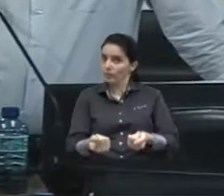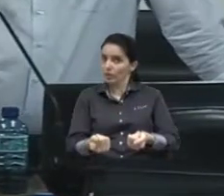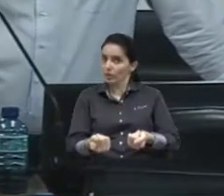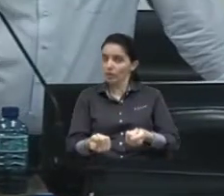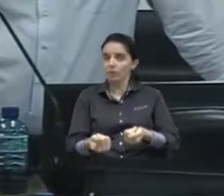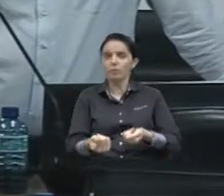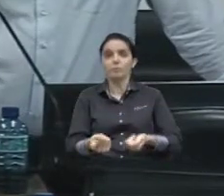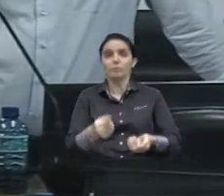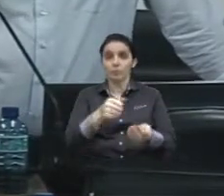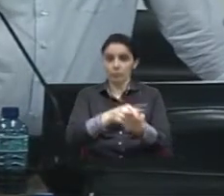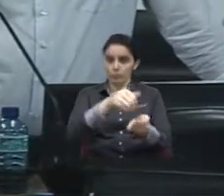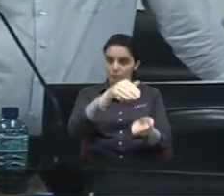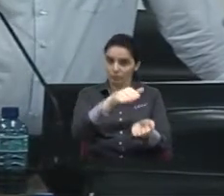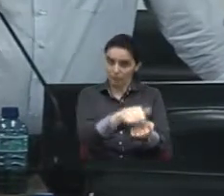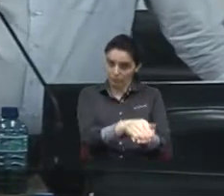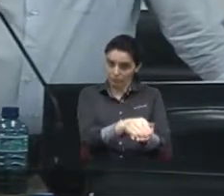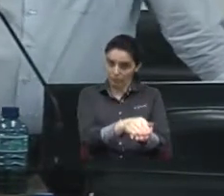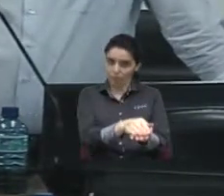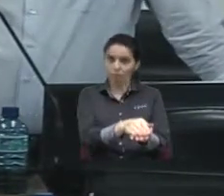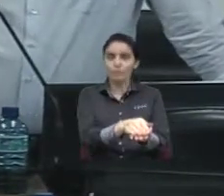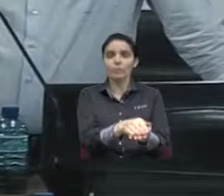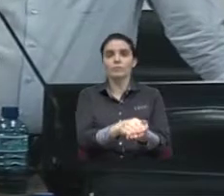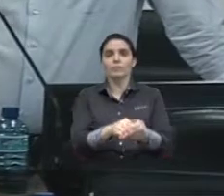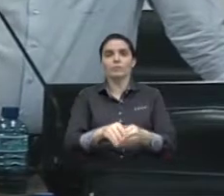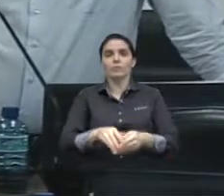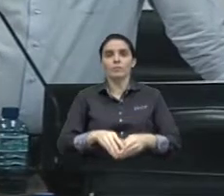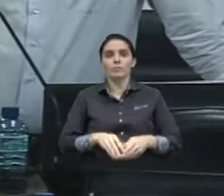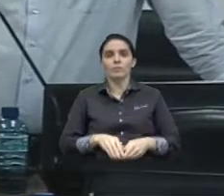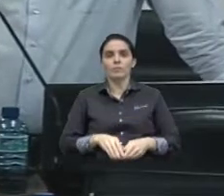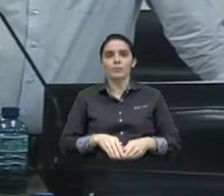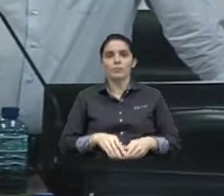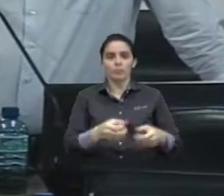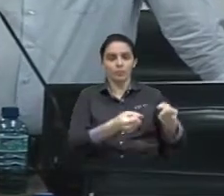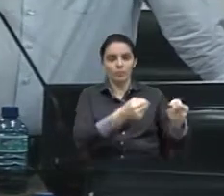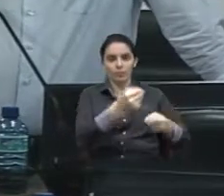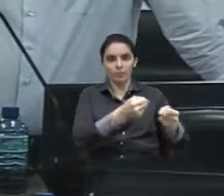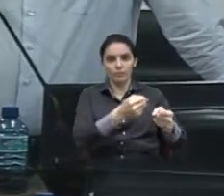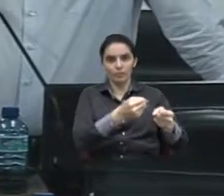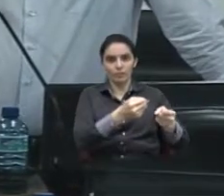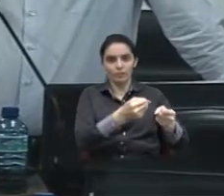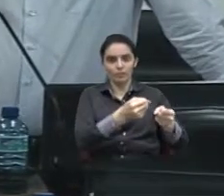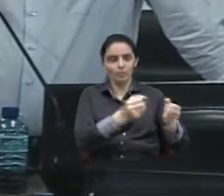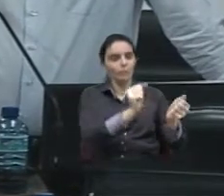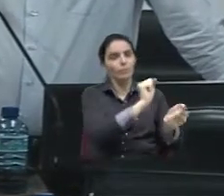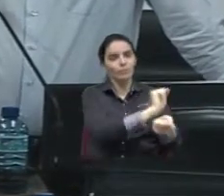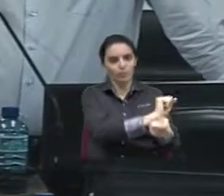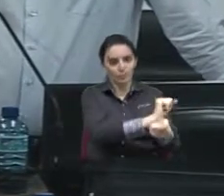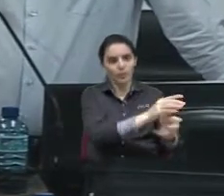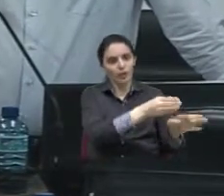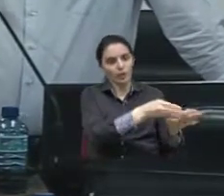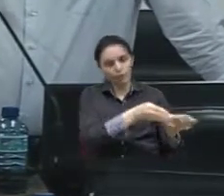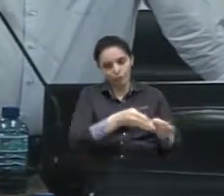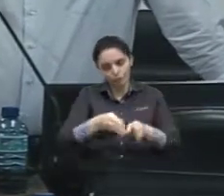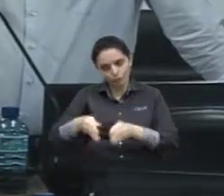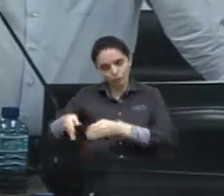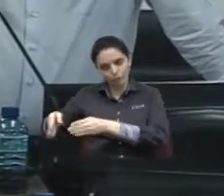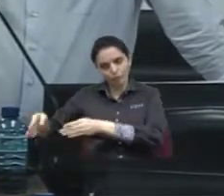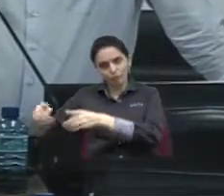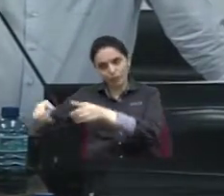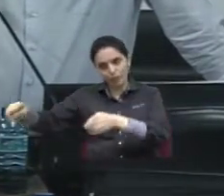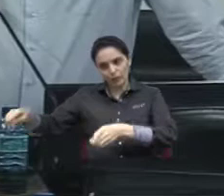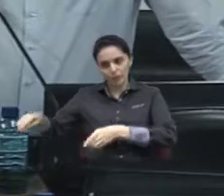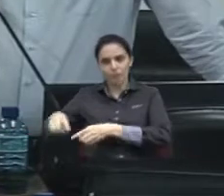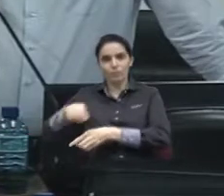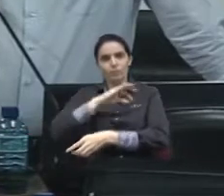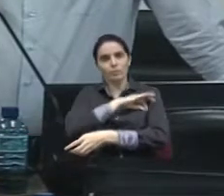Penalidade, multa, medida administrativa, retenção de veículos para regularização. Então, os veículos que estão